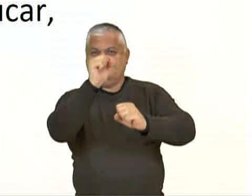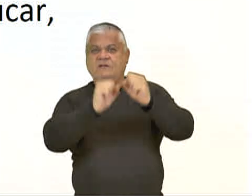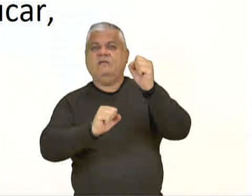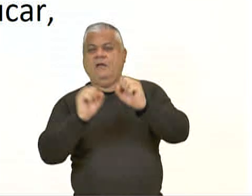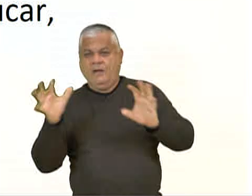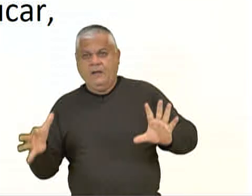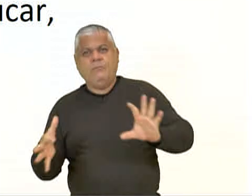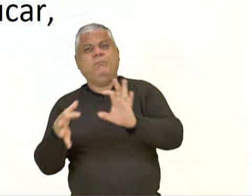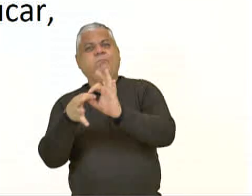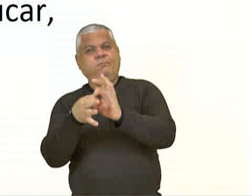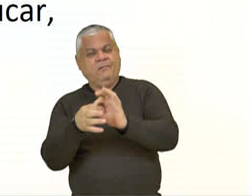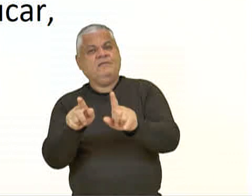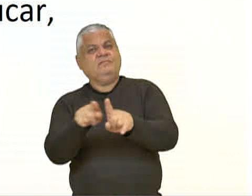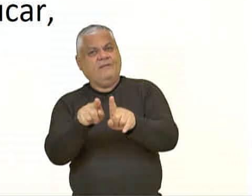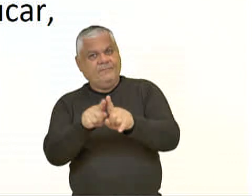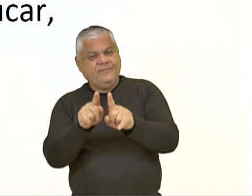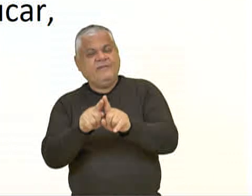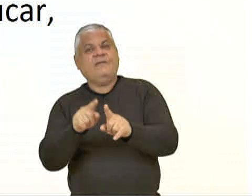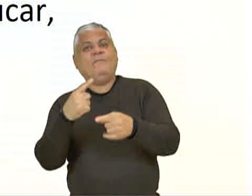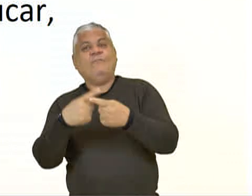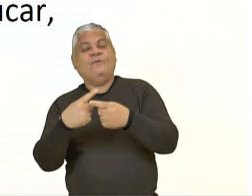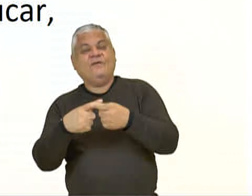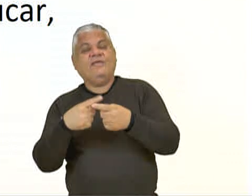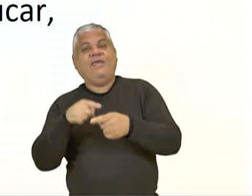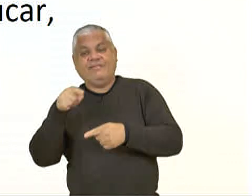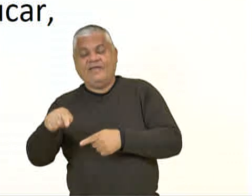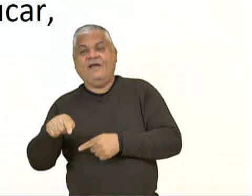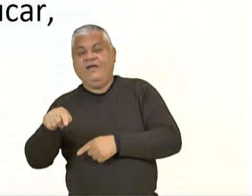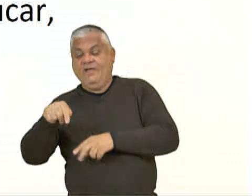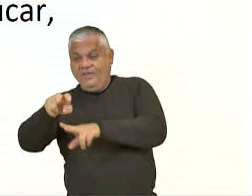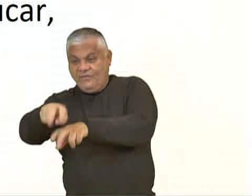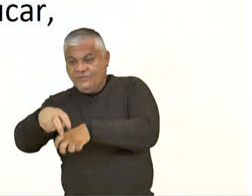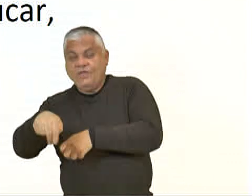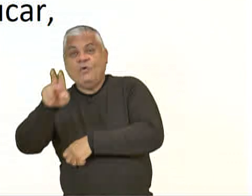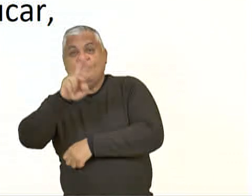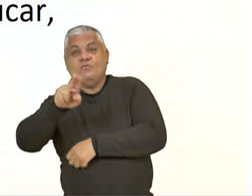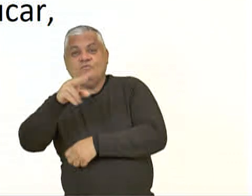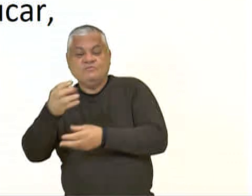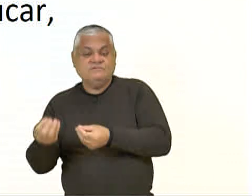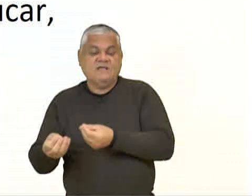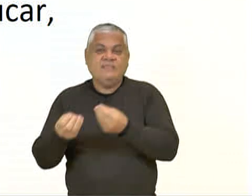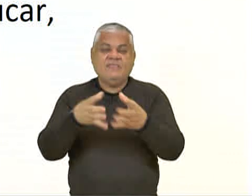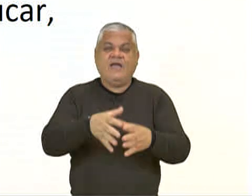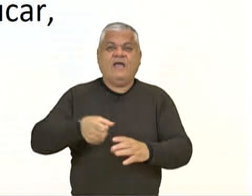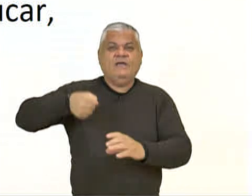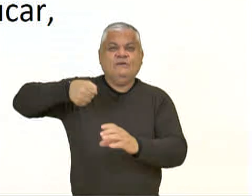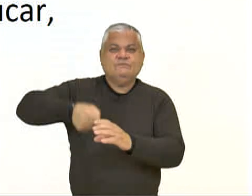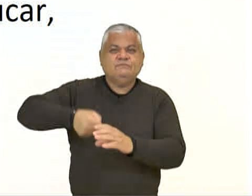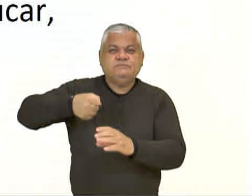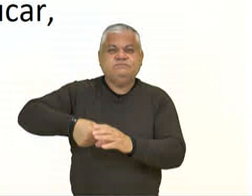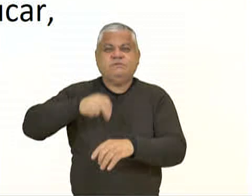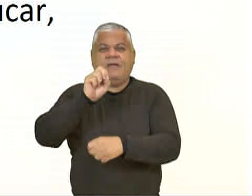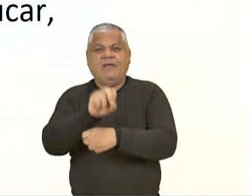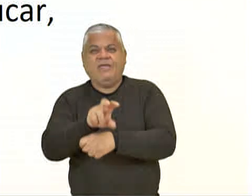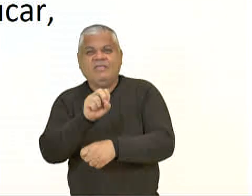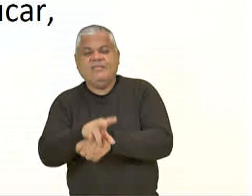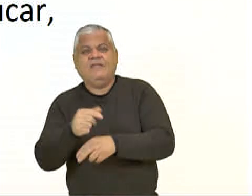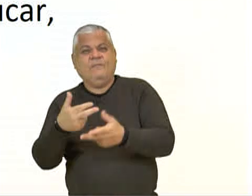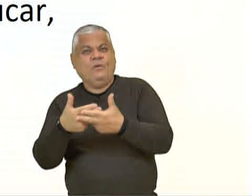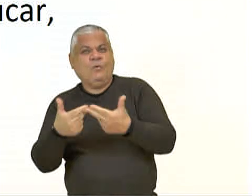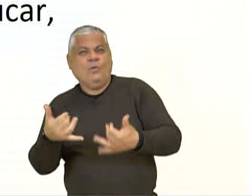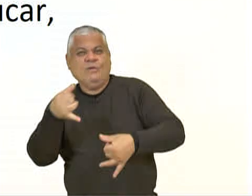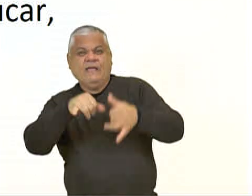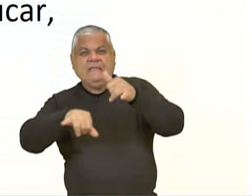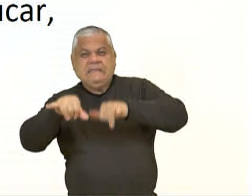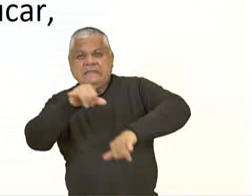indústrias de insumos agrícolas. Então, aquilo que é utilizado, fertilizantes, adubos, químicos, que